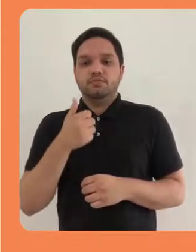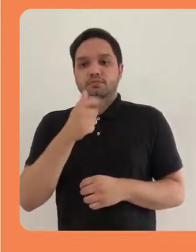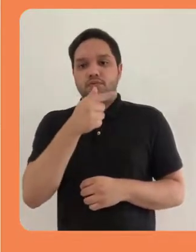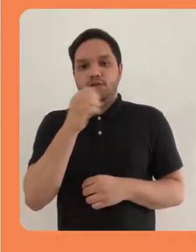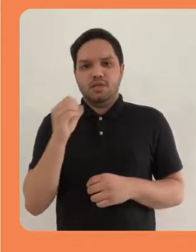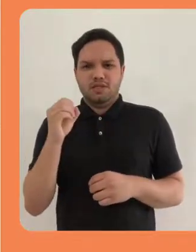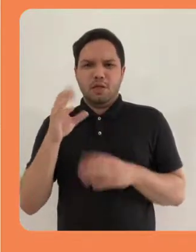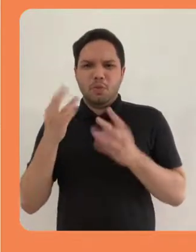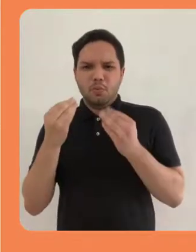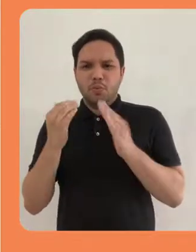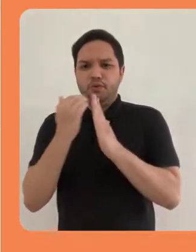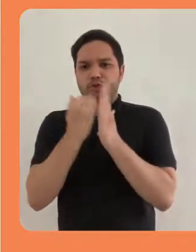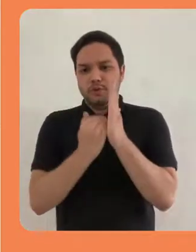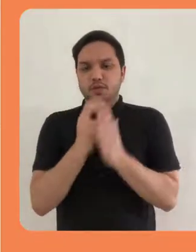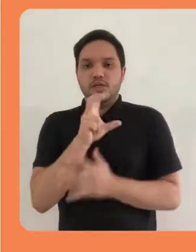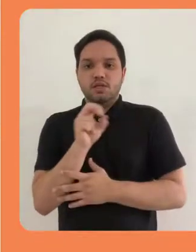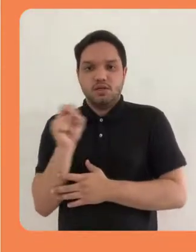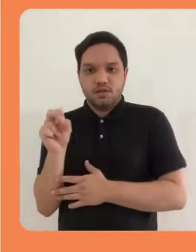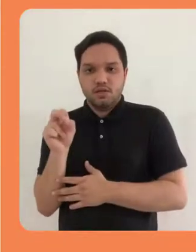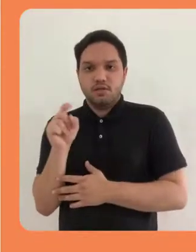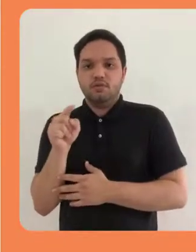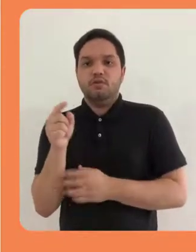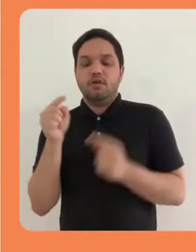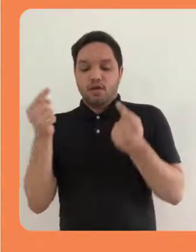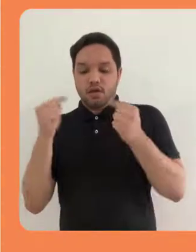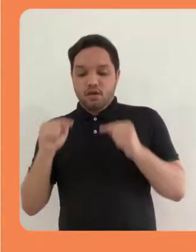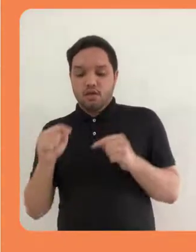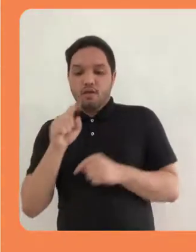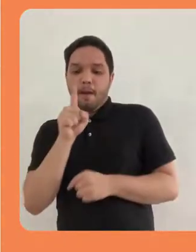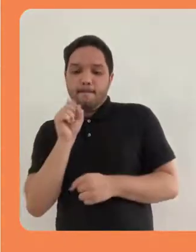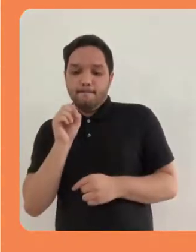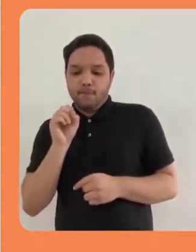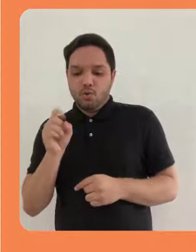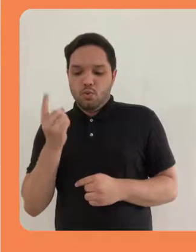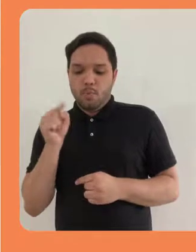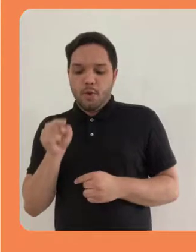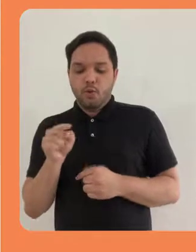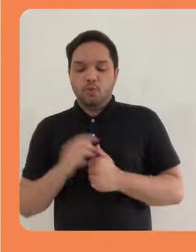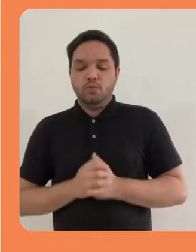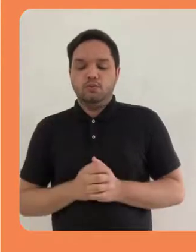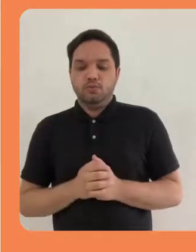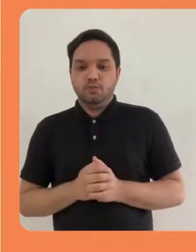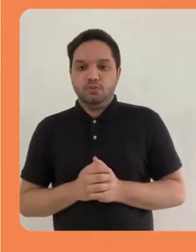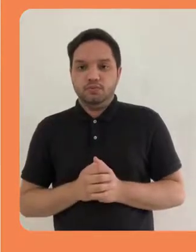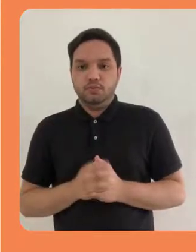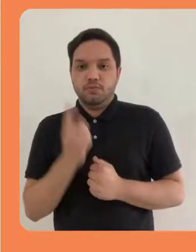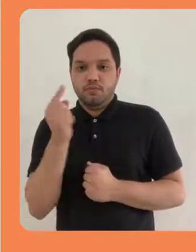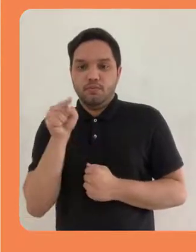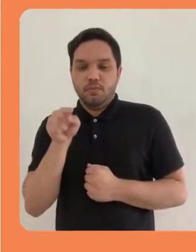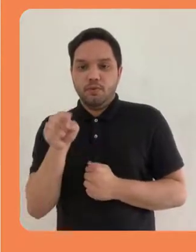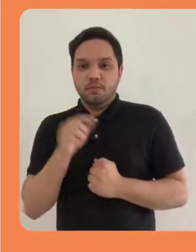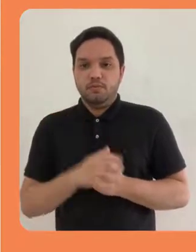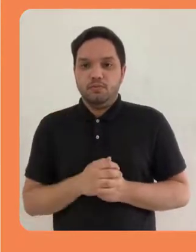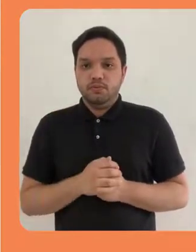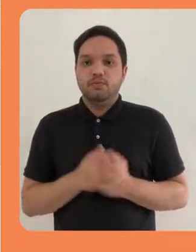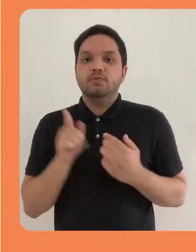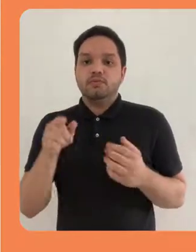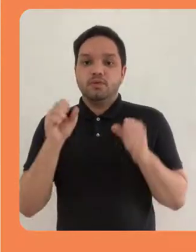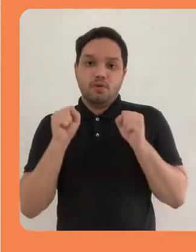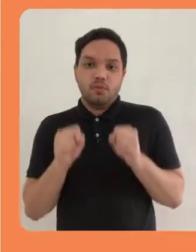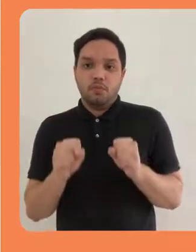usar favorite a ser colocar os valores que você quer então aqui 700 é muito eu quero 500